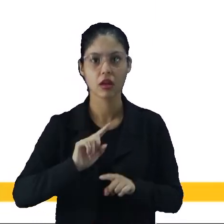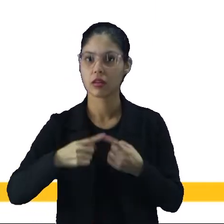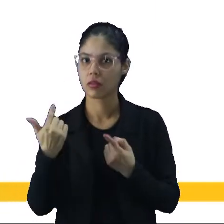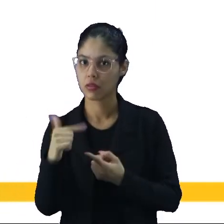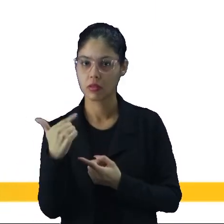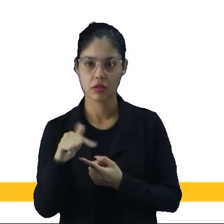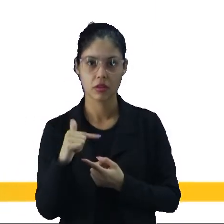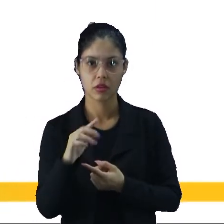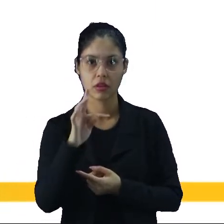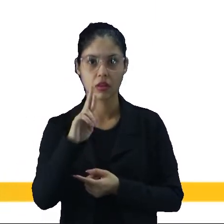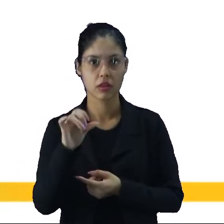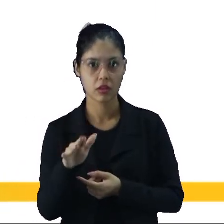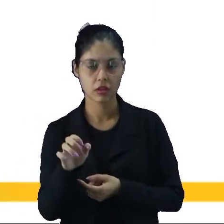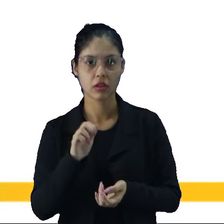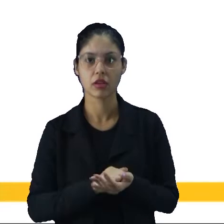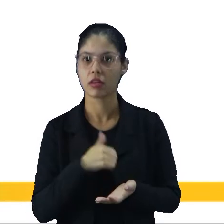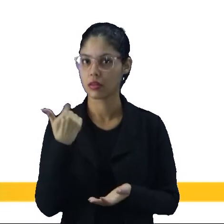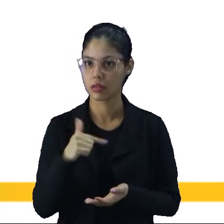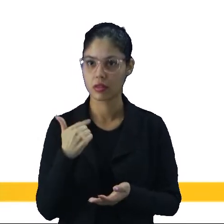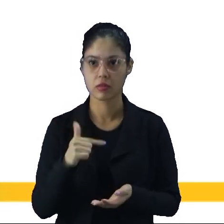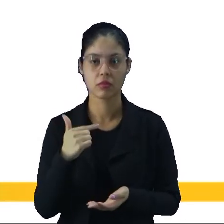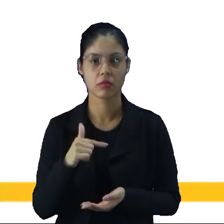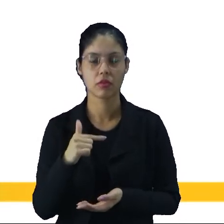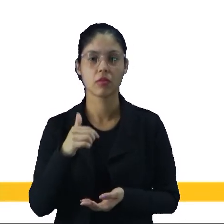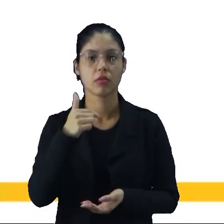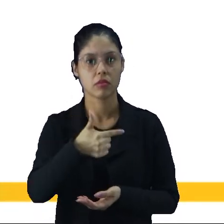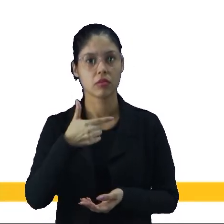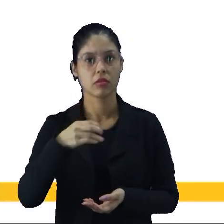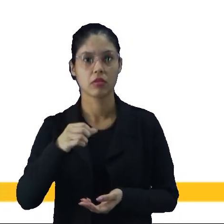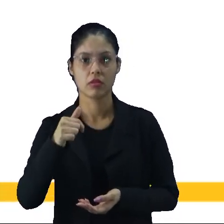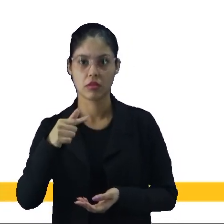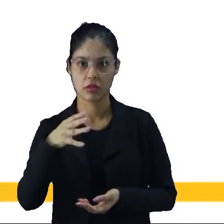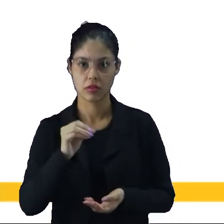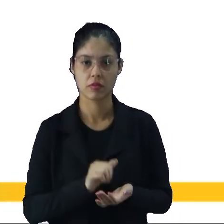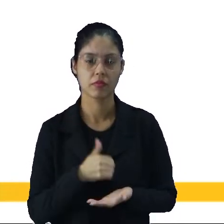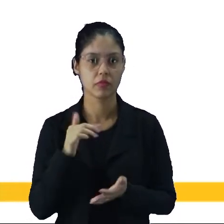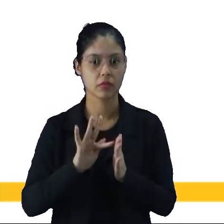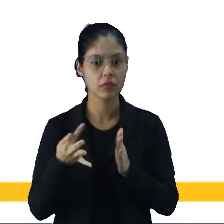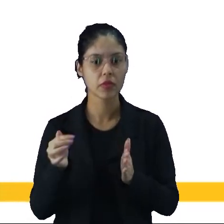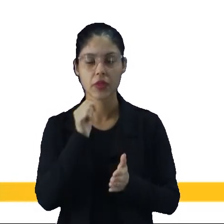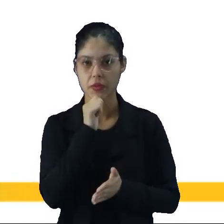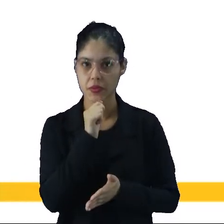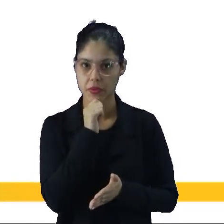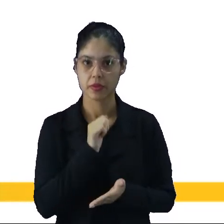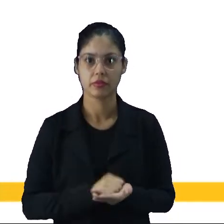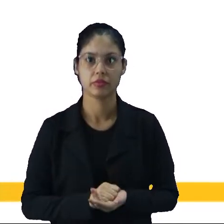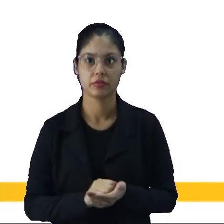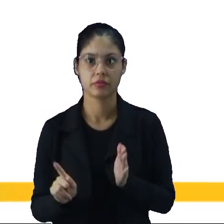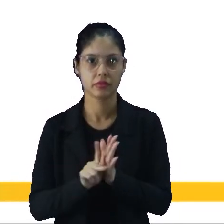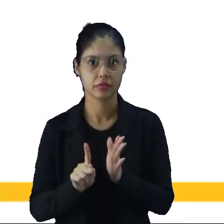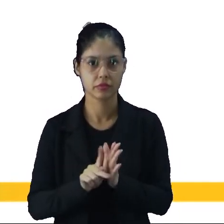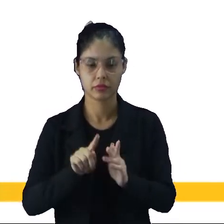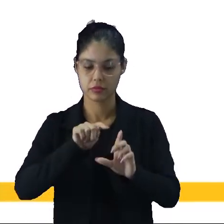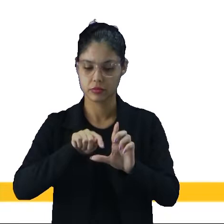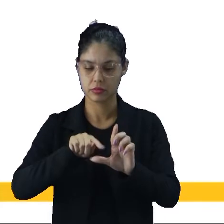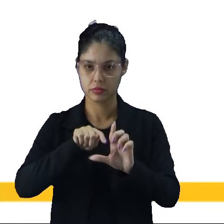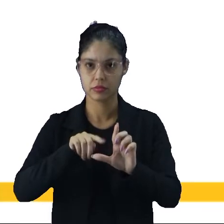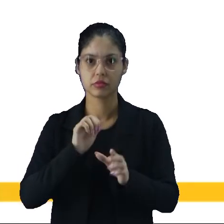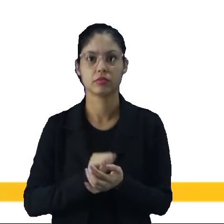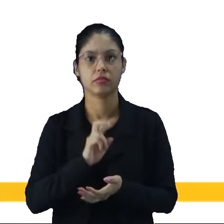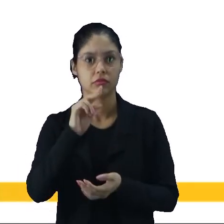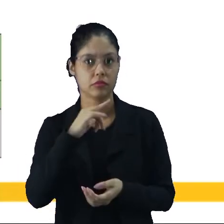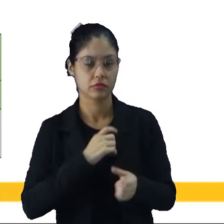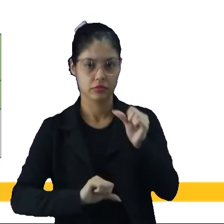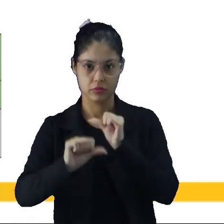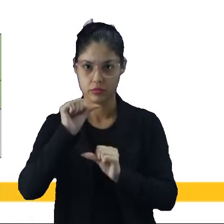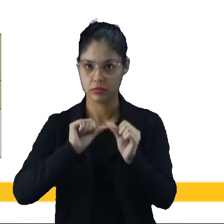existir tangente nem para 90 e nem para 270. Então, a função não está definida para esses ângulos. Isso vai ter